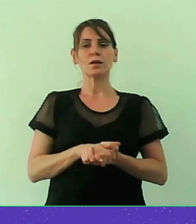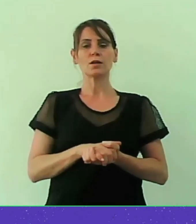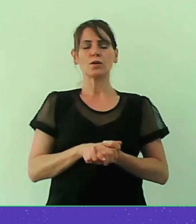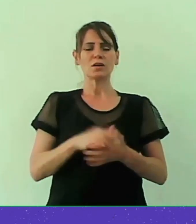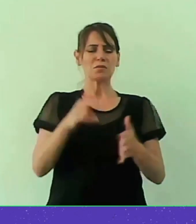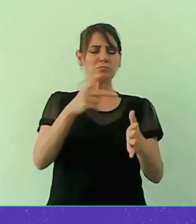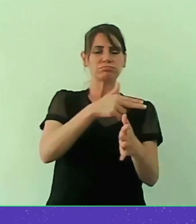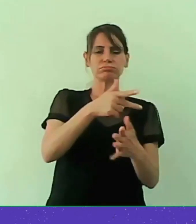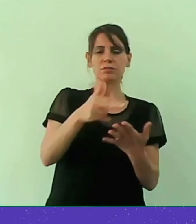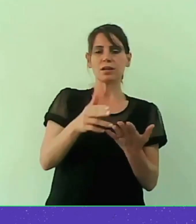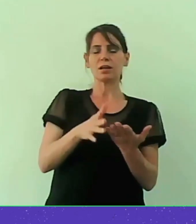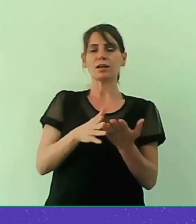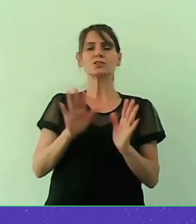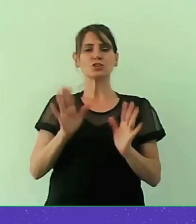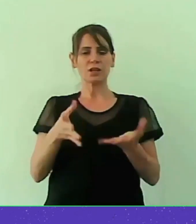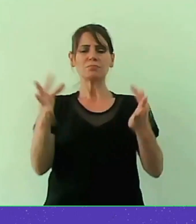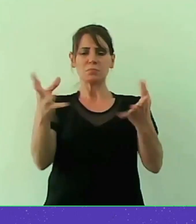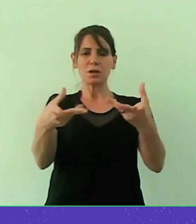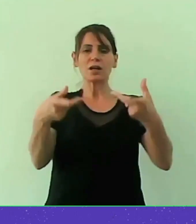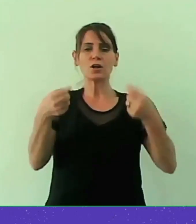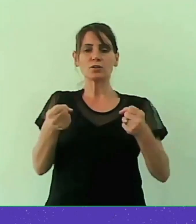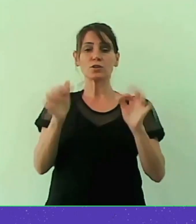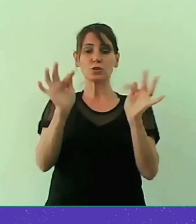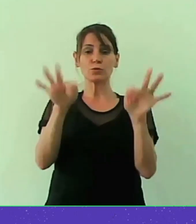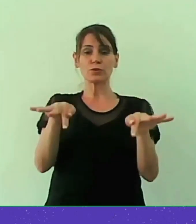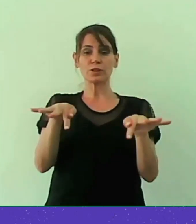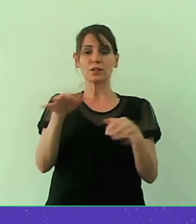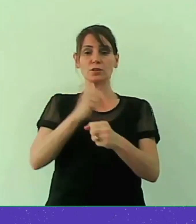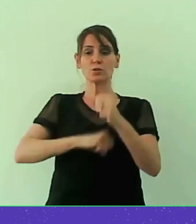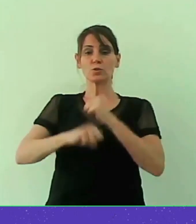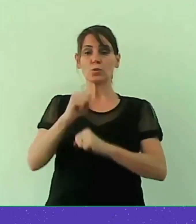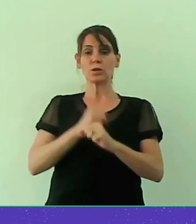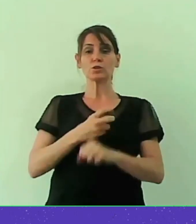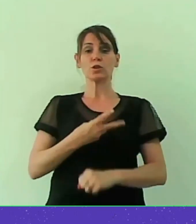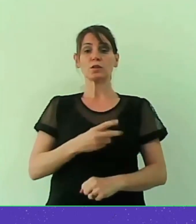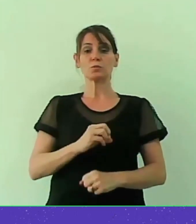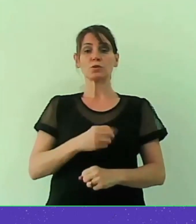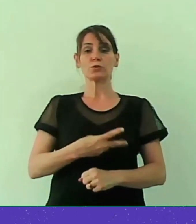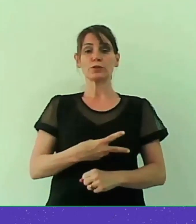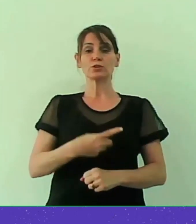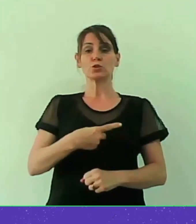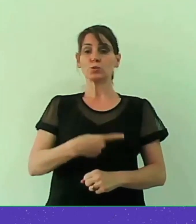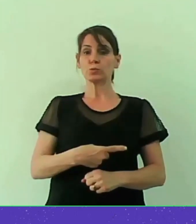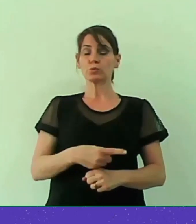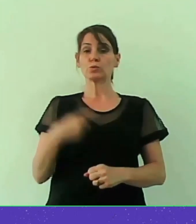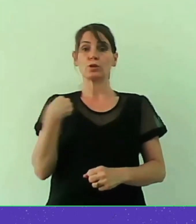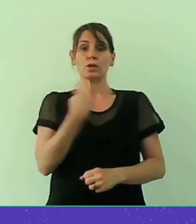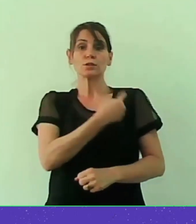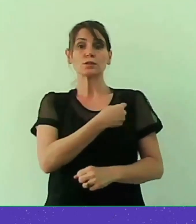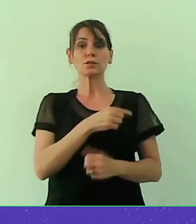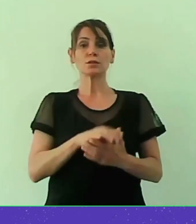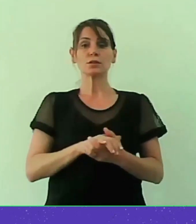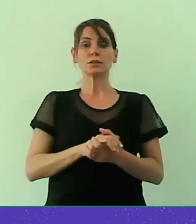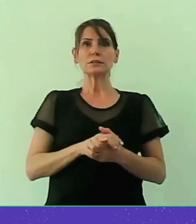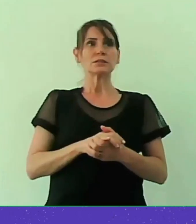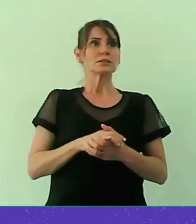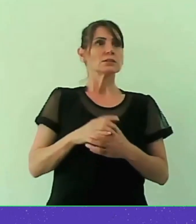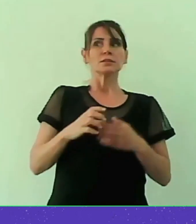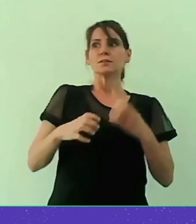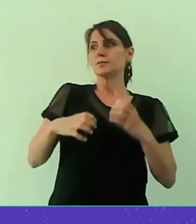maravilhosa que alcançamos no final de 2021. Nós éramos desesperados pela